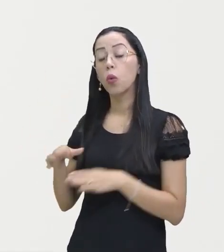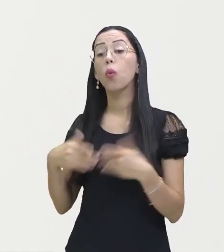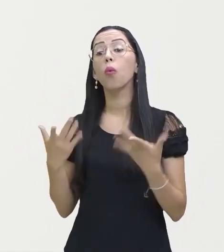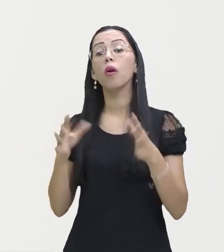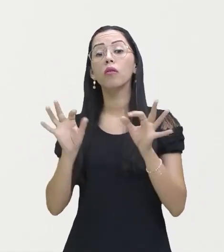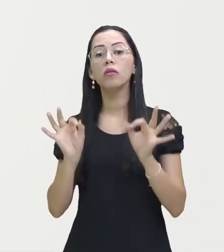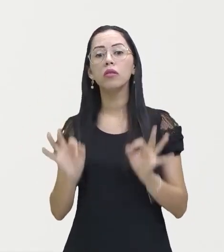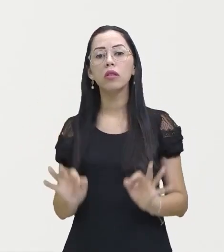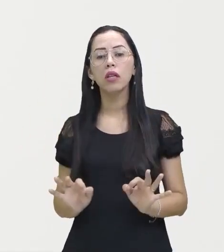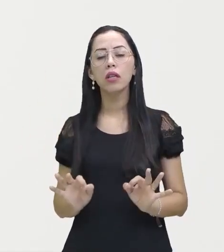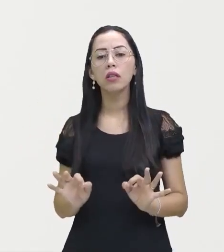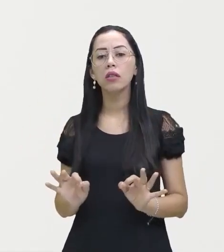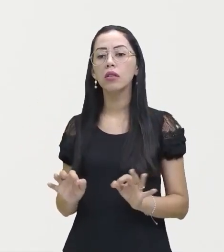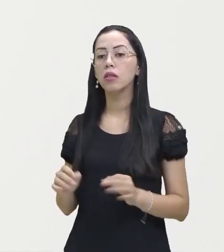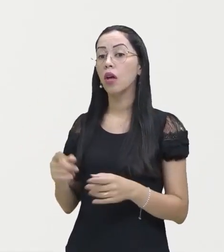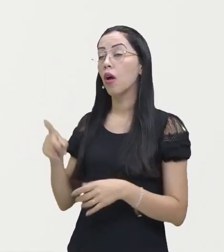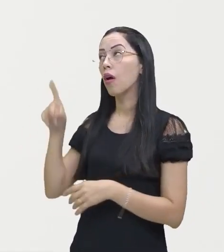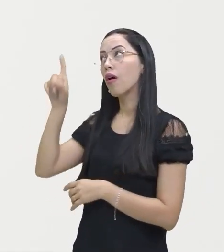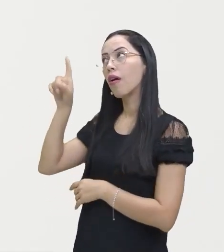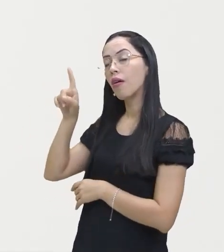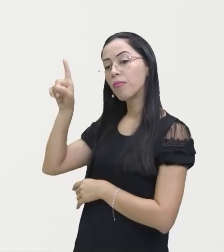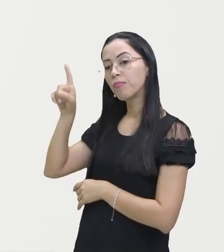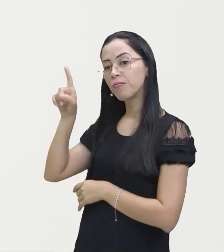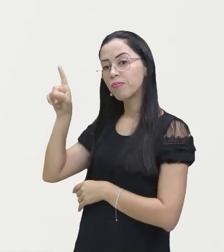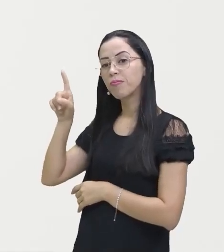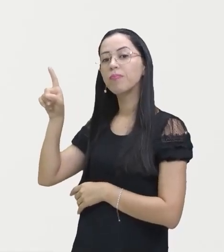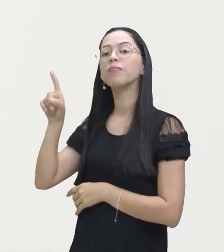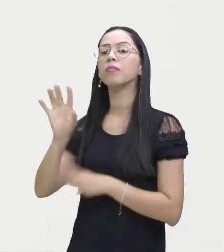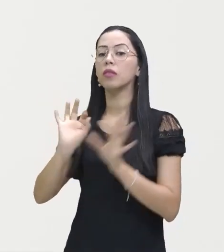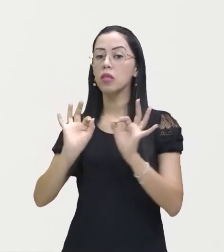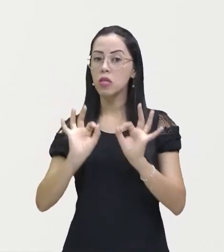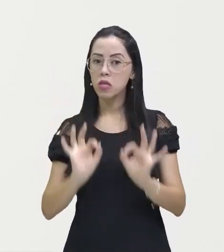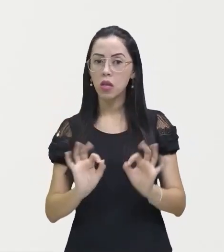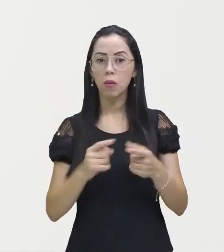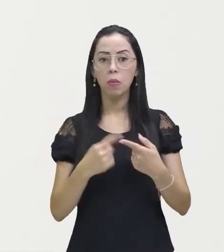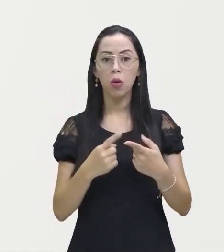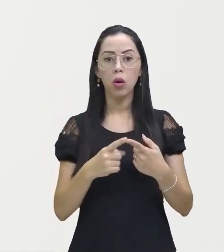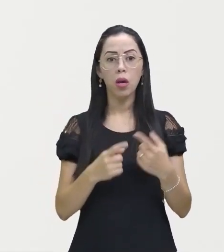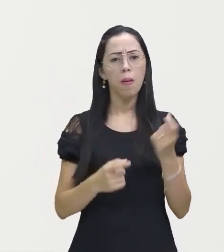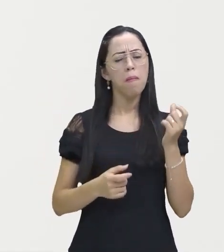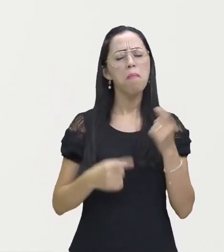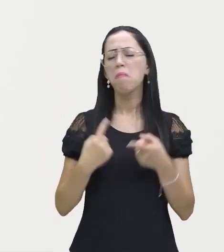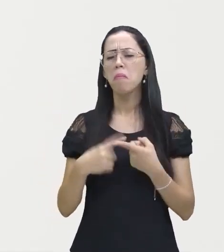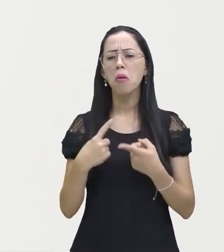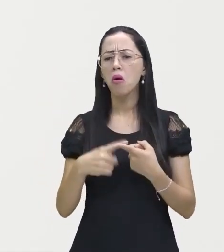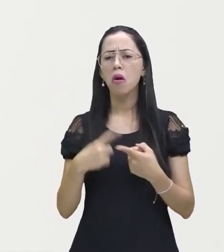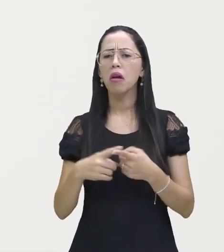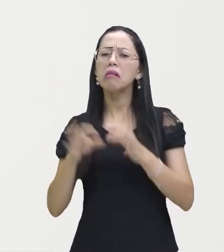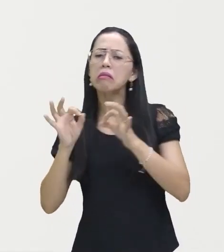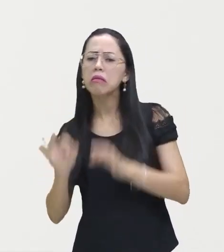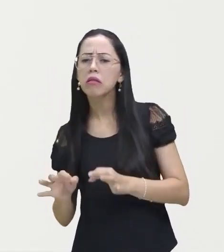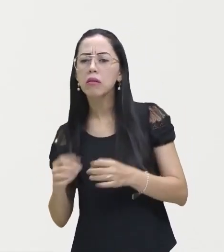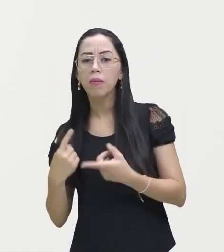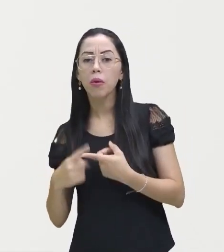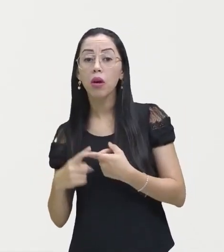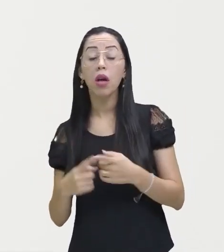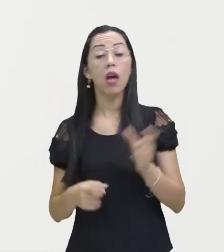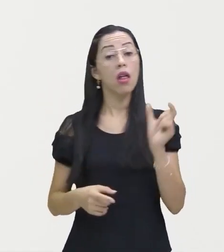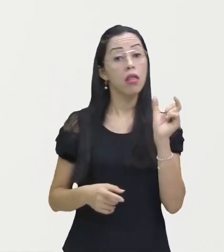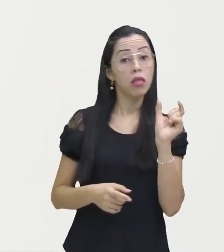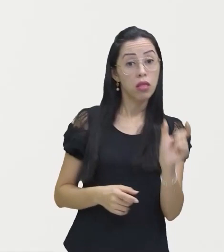O tempo passou a correr. Muito bem. Por que, professora? Porque nós temos